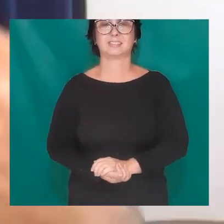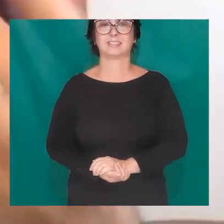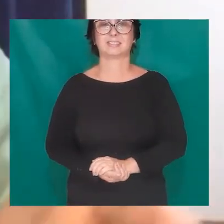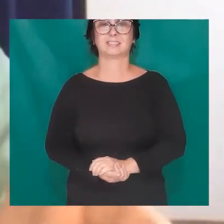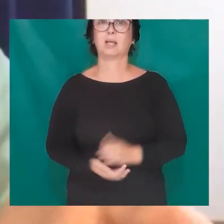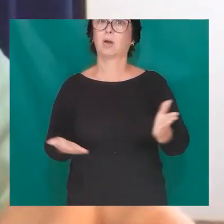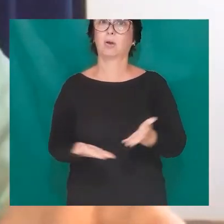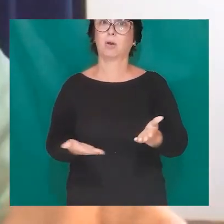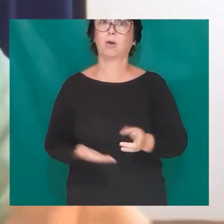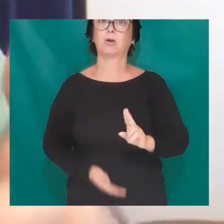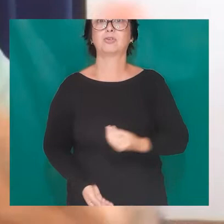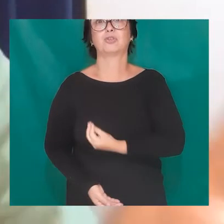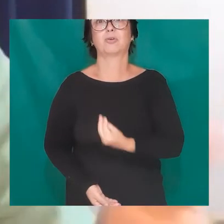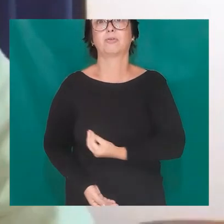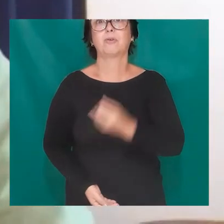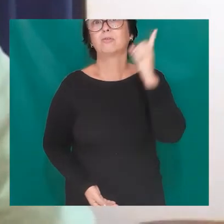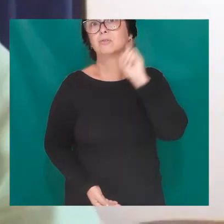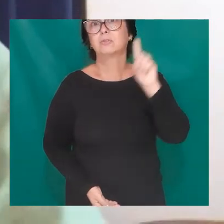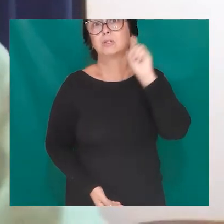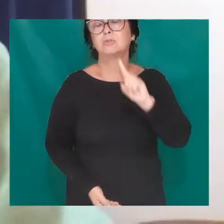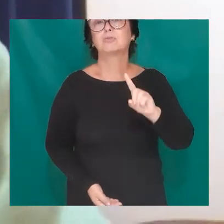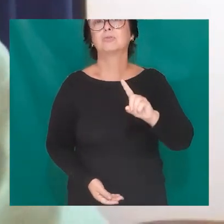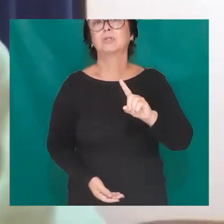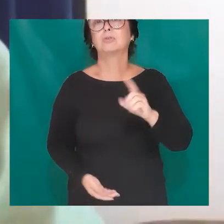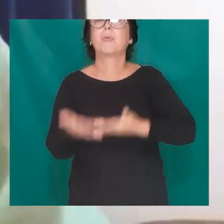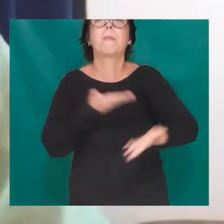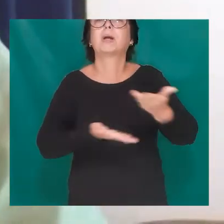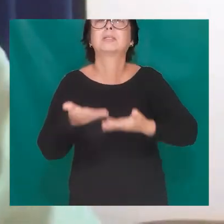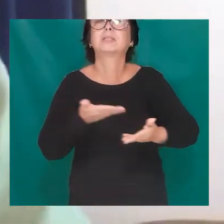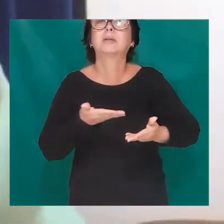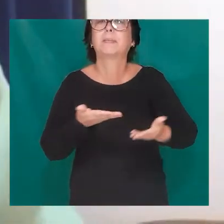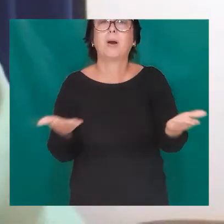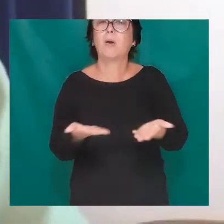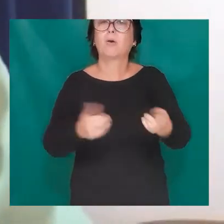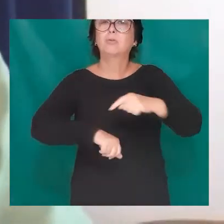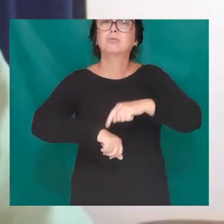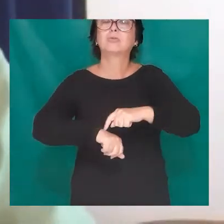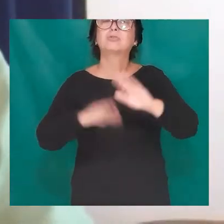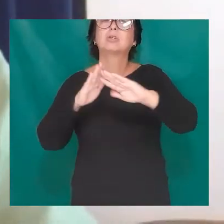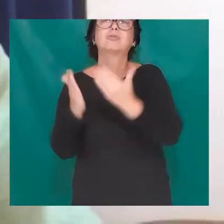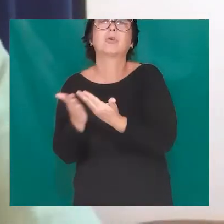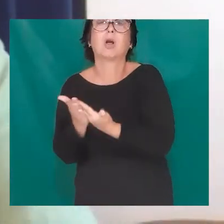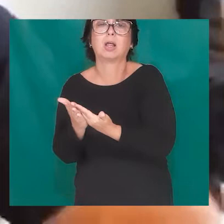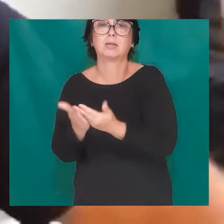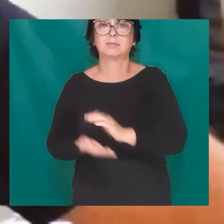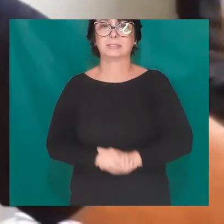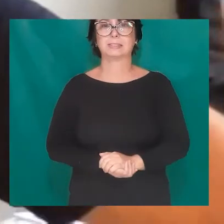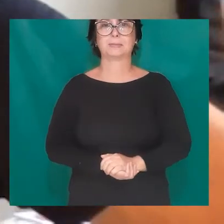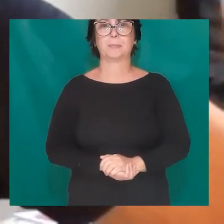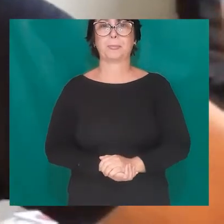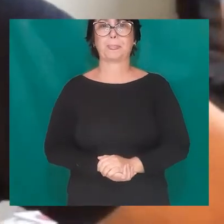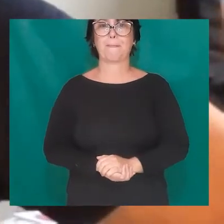Hoje você mora nos Estados Unidos, né? Como é a sua participação hoje na escola? Na verdade é o